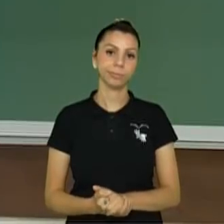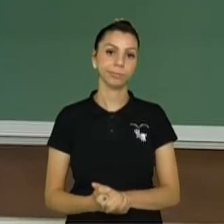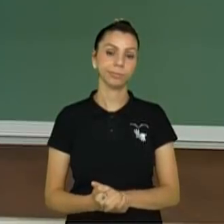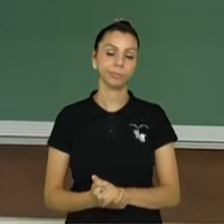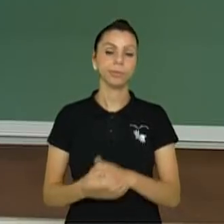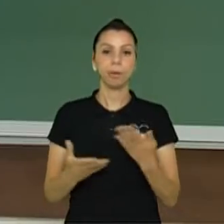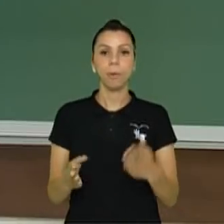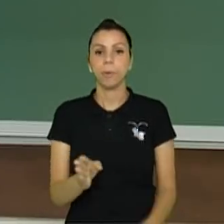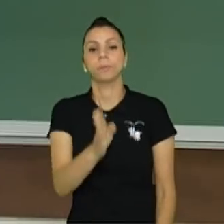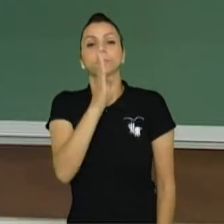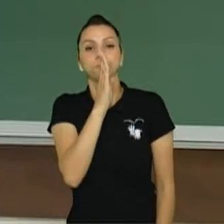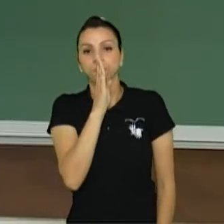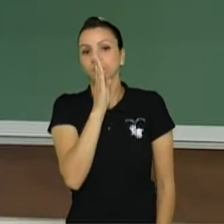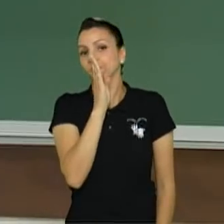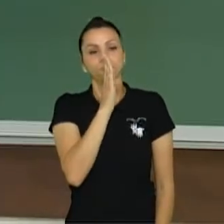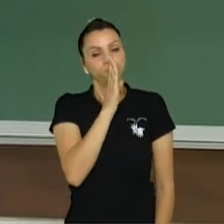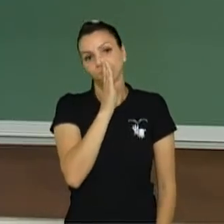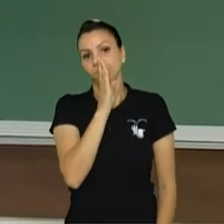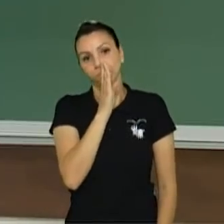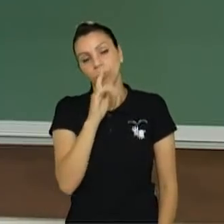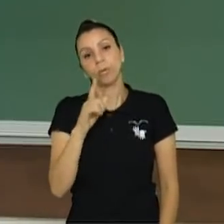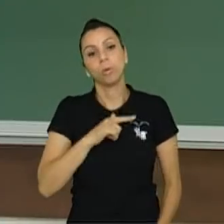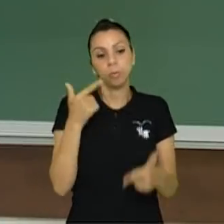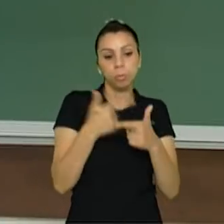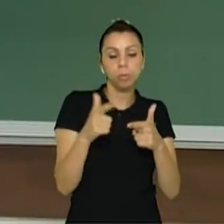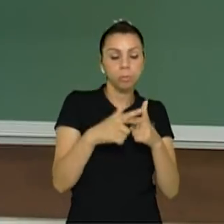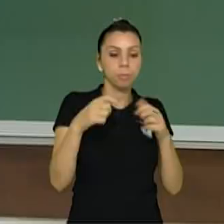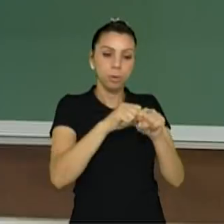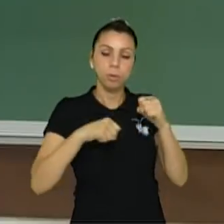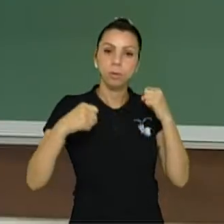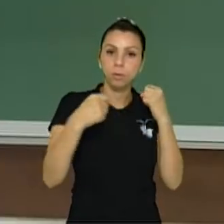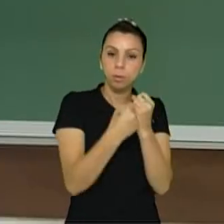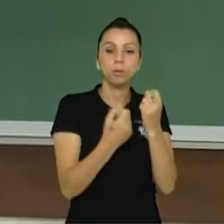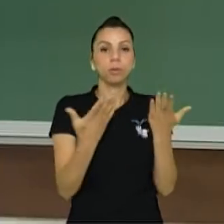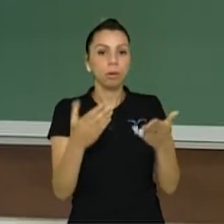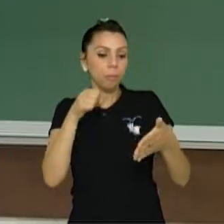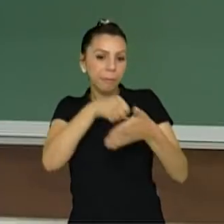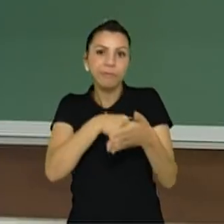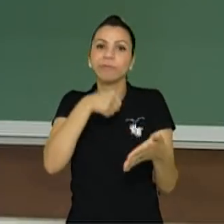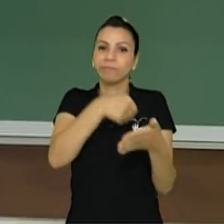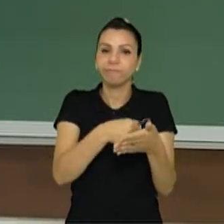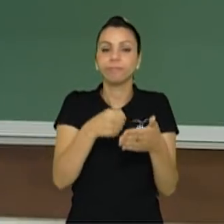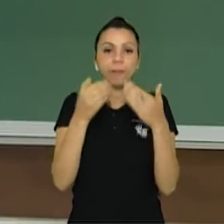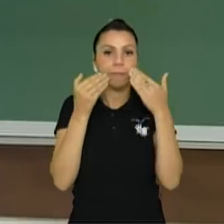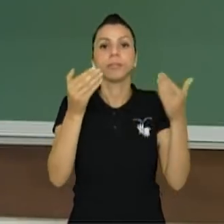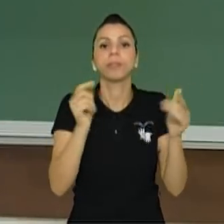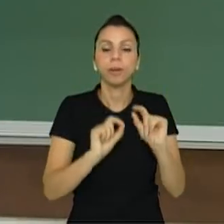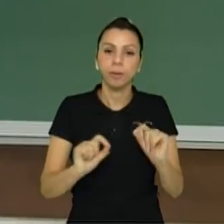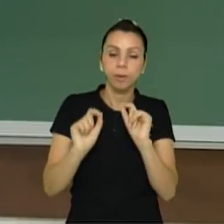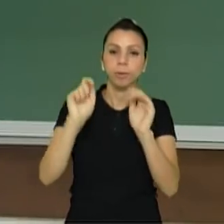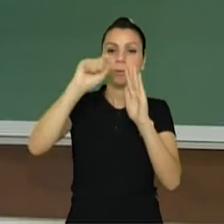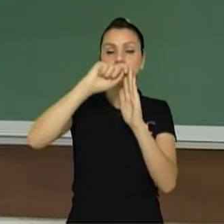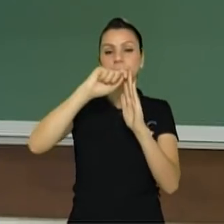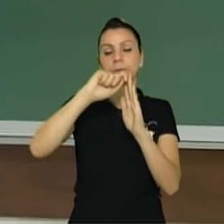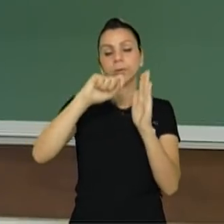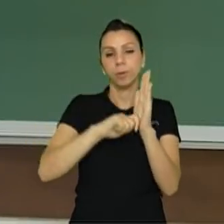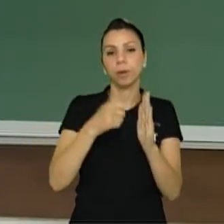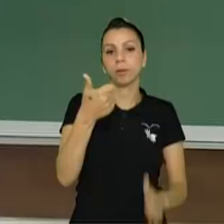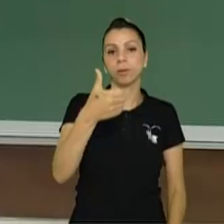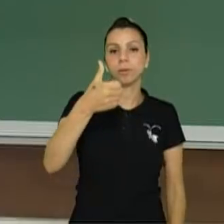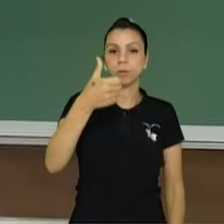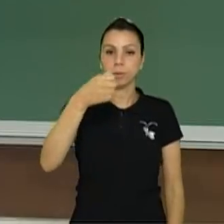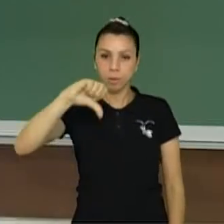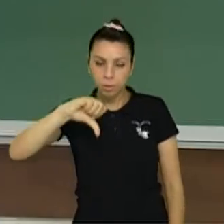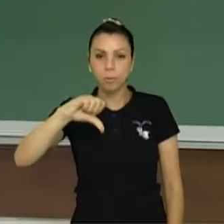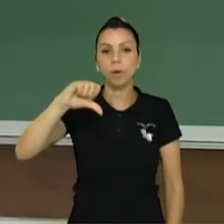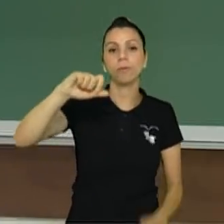o silenciamento, né, dos problemas sociais que os afro-brasileiros passavam, final do século XIX, século XX,